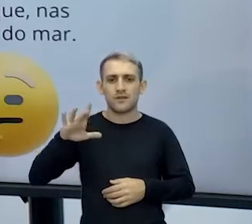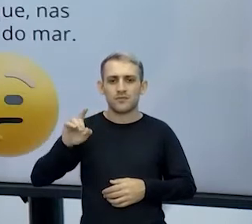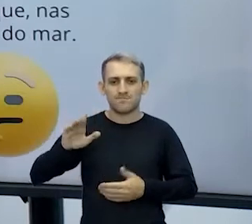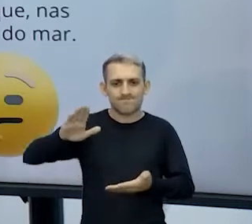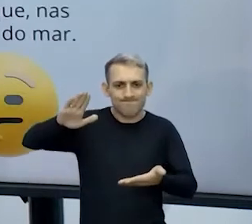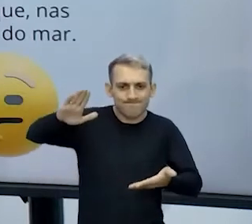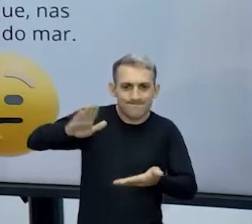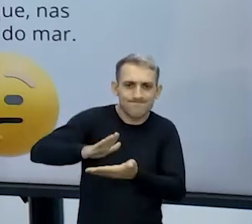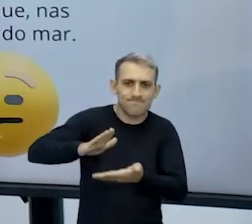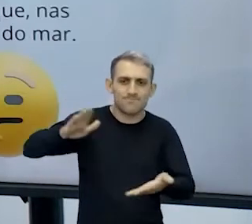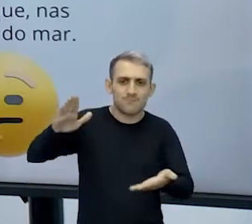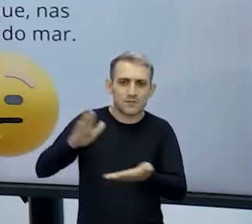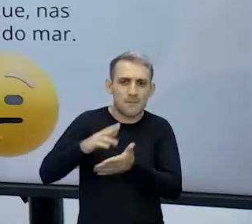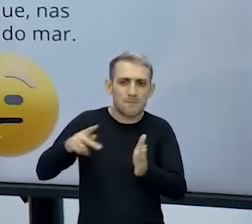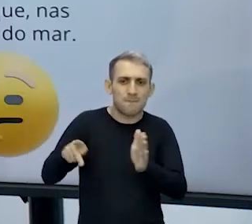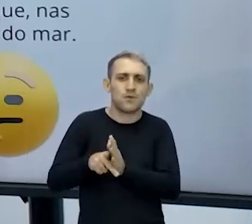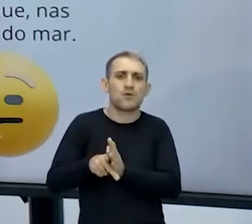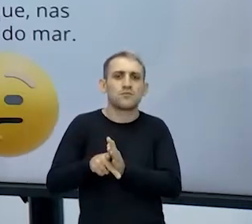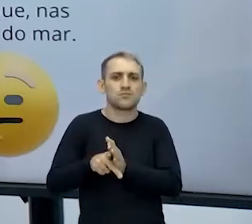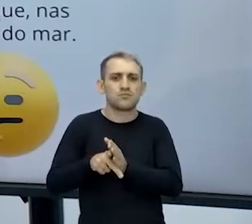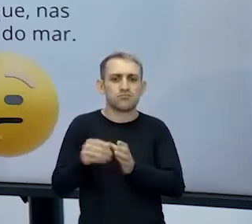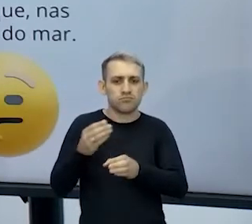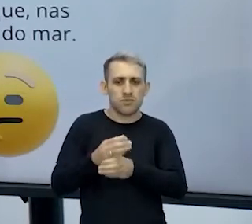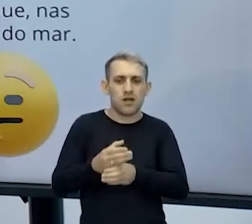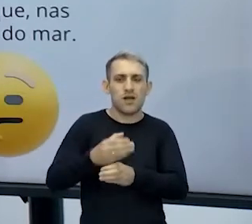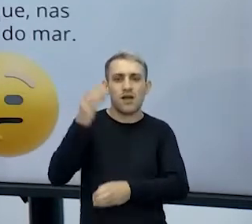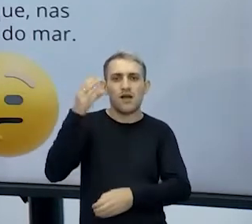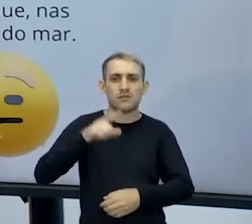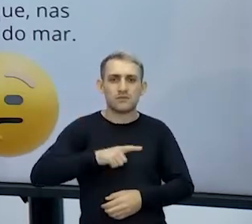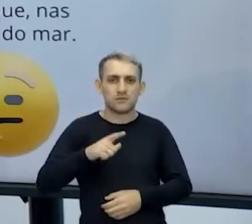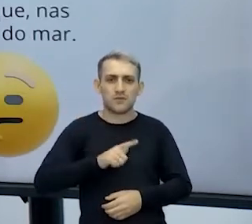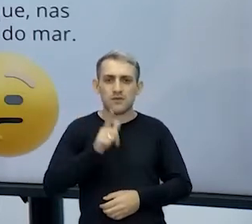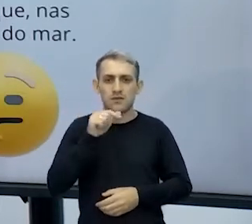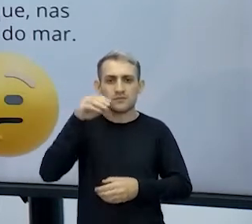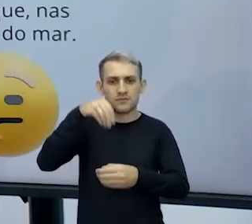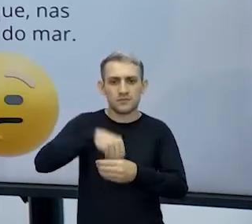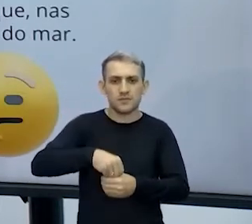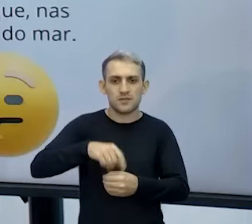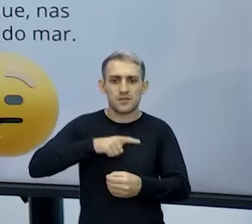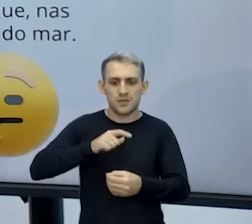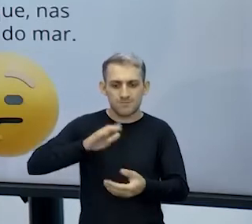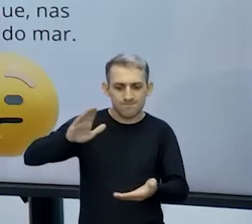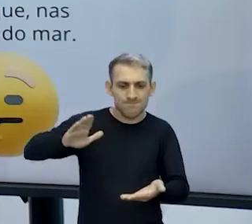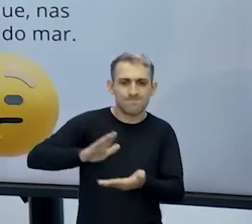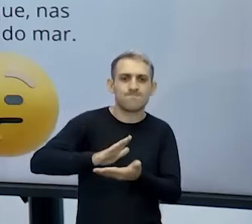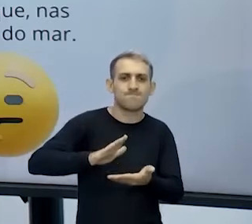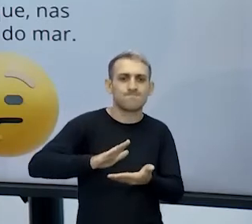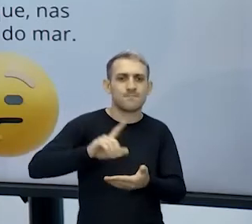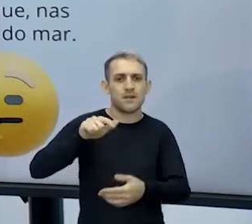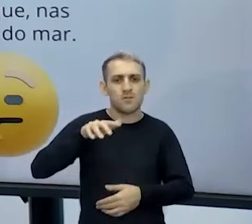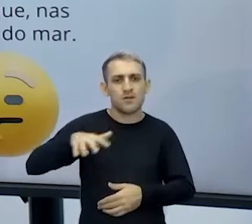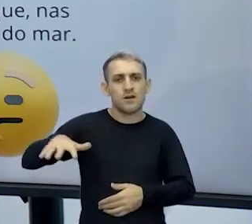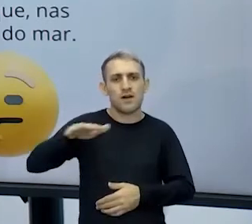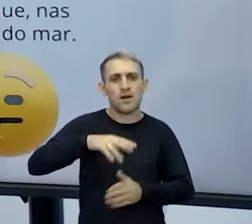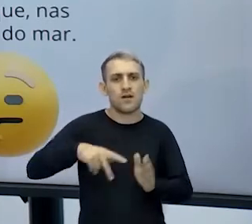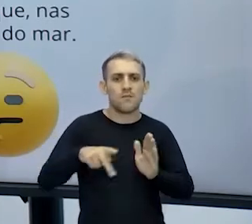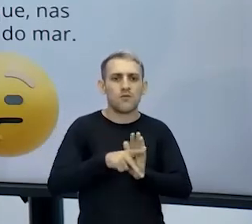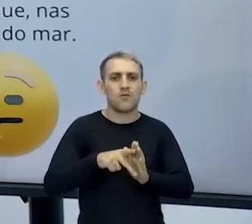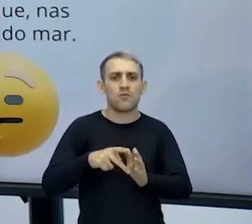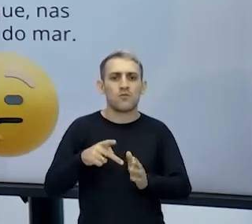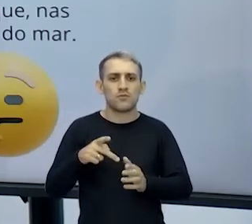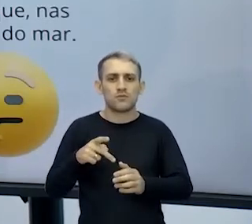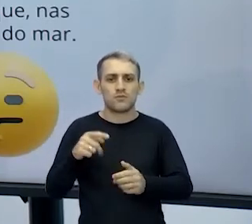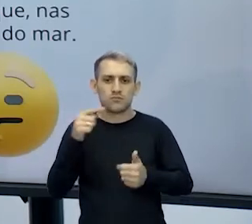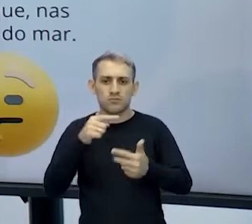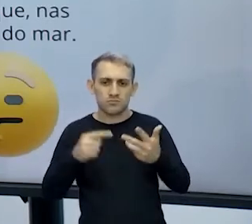pressionando ali a parte, né, de uma garrafa, por exemplo, uma garrafa com água, né? Tá pressionando ali a parte das paredes, é uma área ali no caso, né? Cada líquido ali,